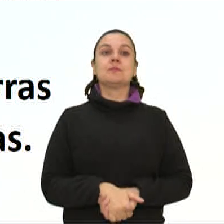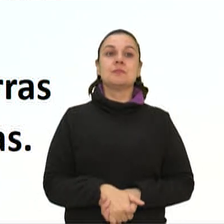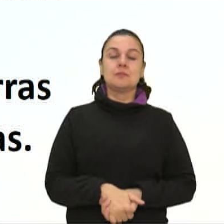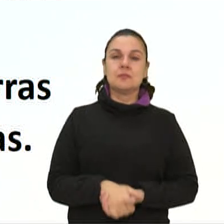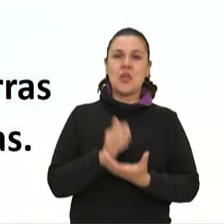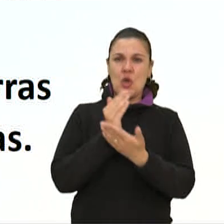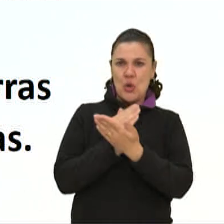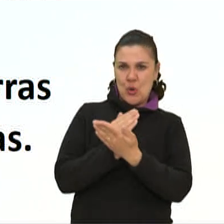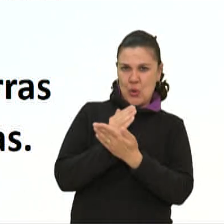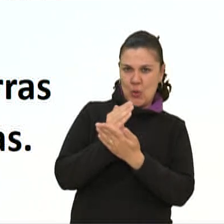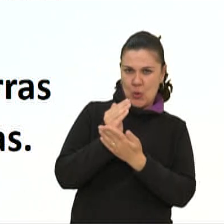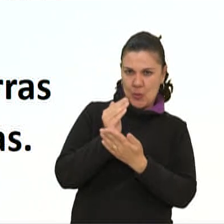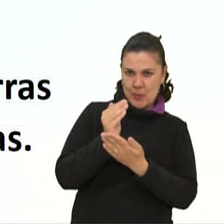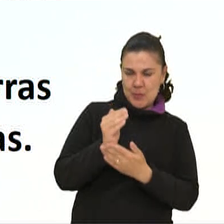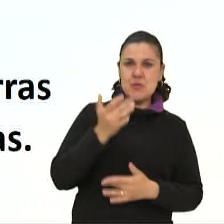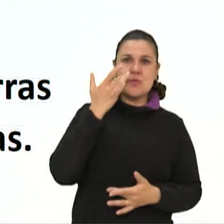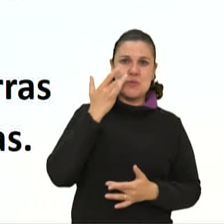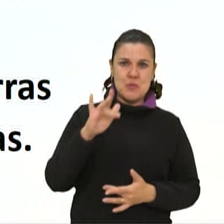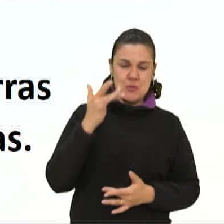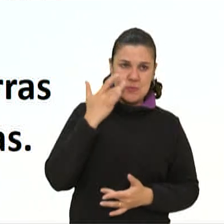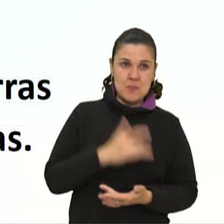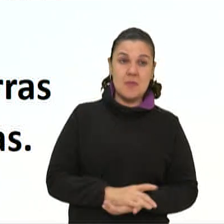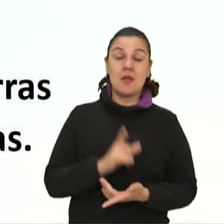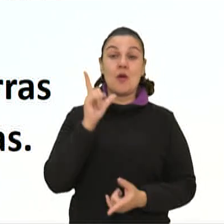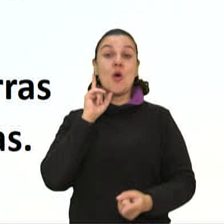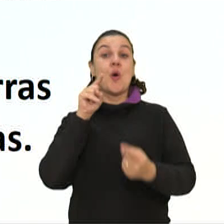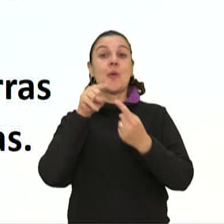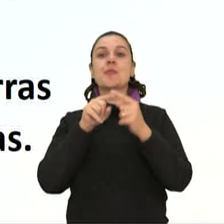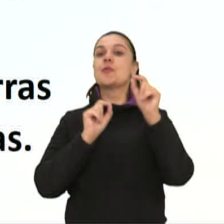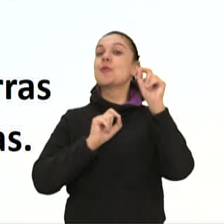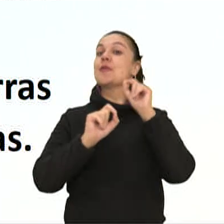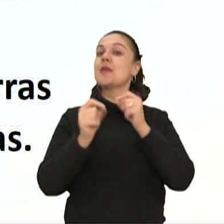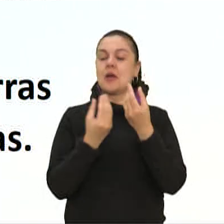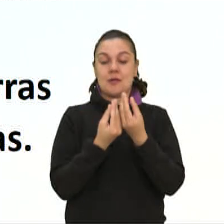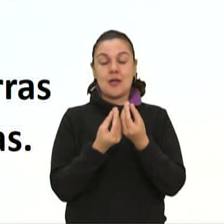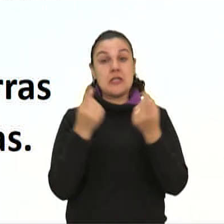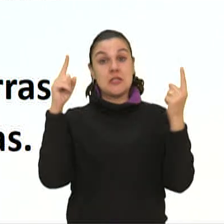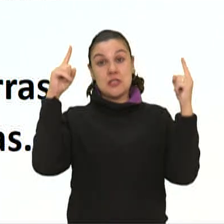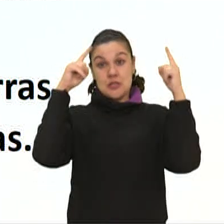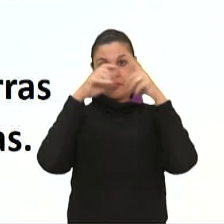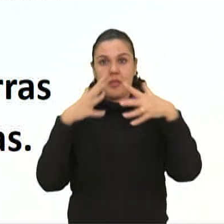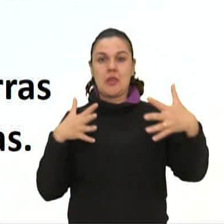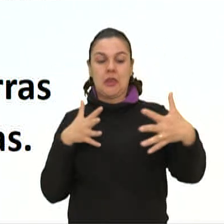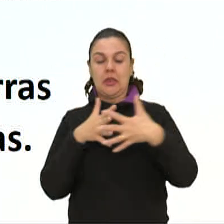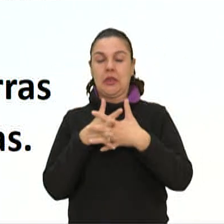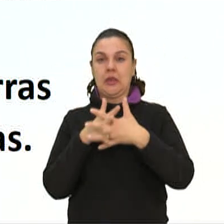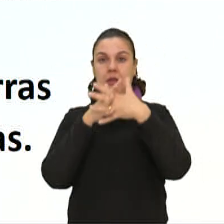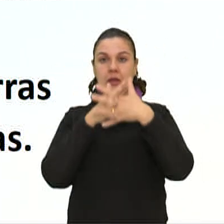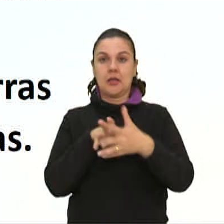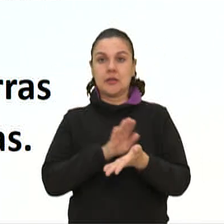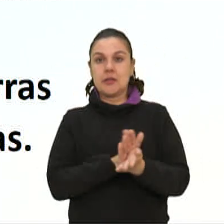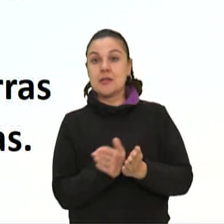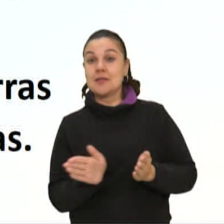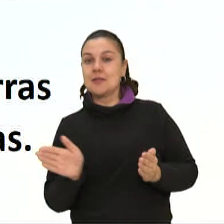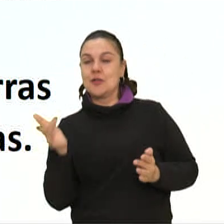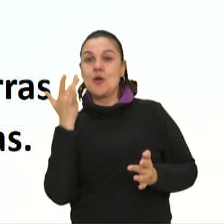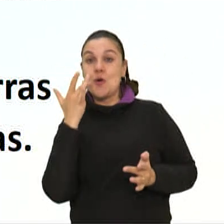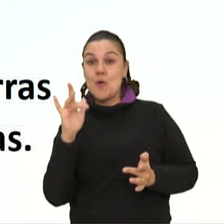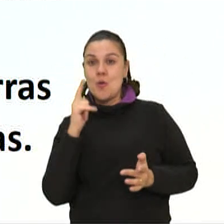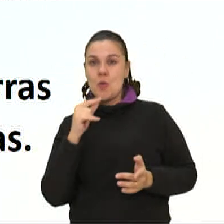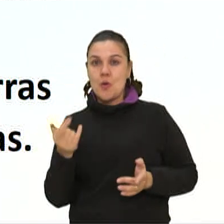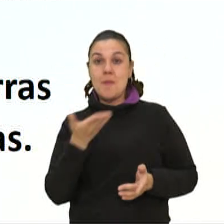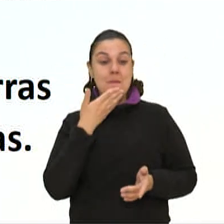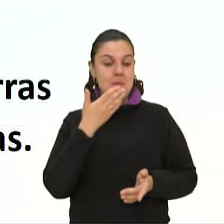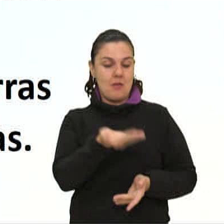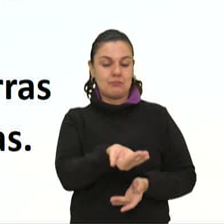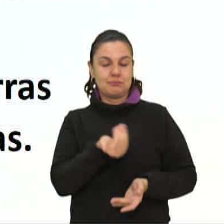1719, comecinho da exploração do ouro, e tinham o objetivo: dificultar o contrabando de ouro e melhorar a arrecadação do